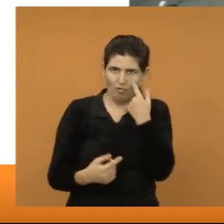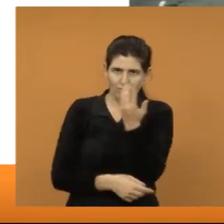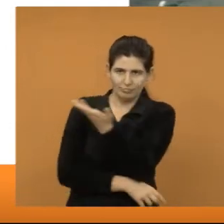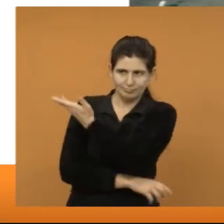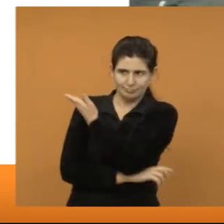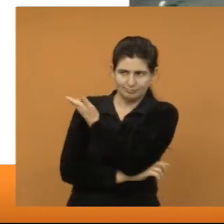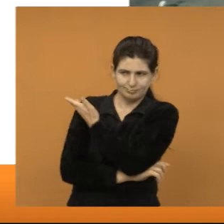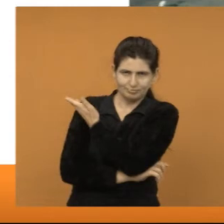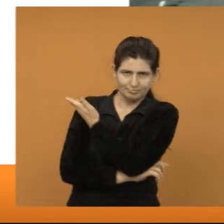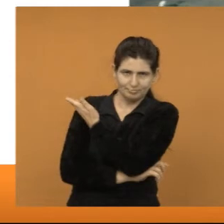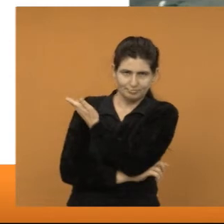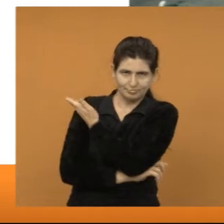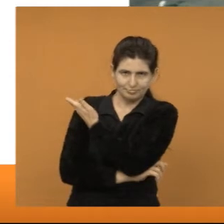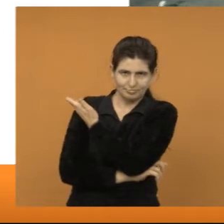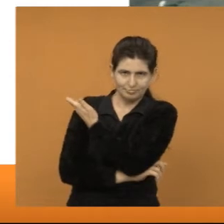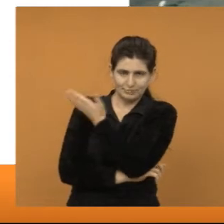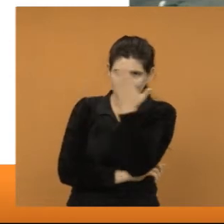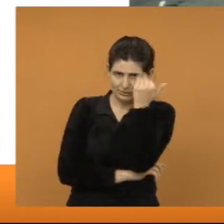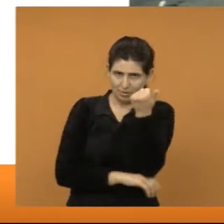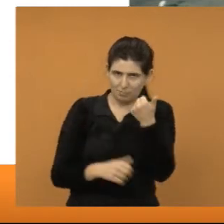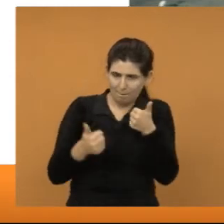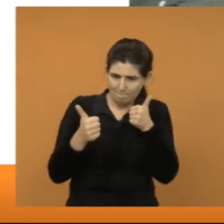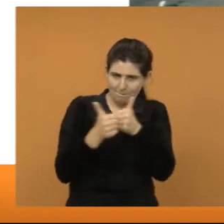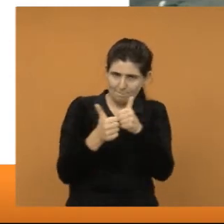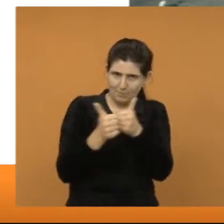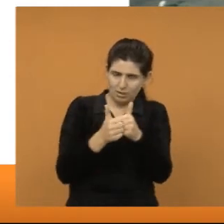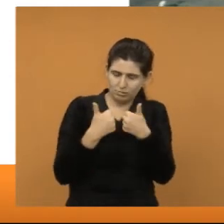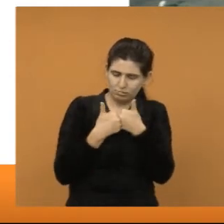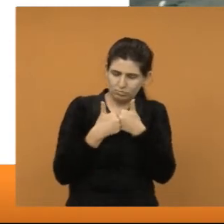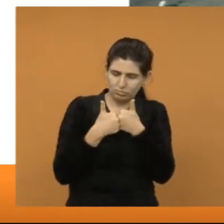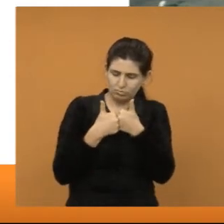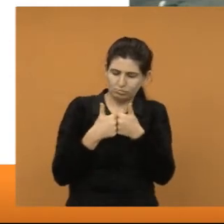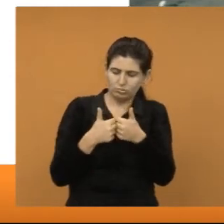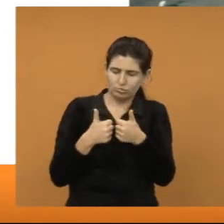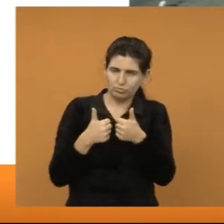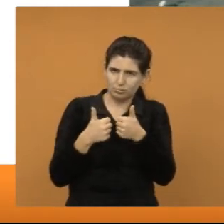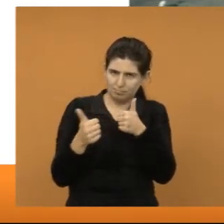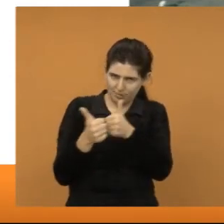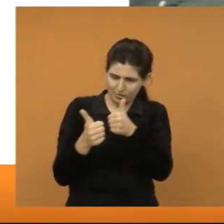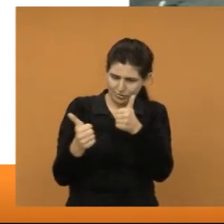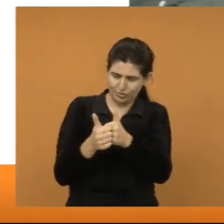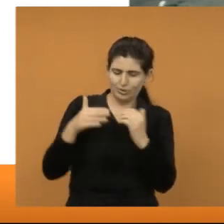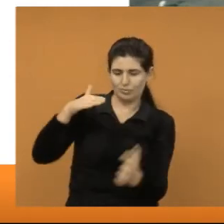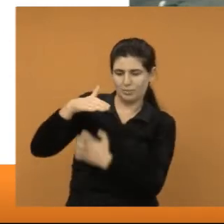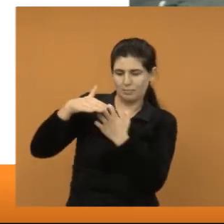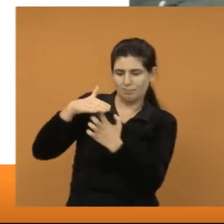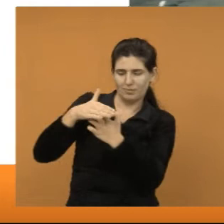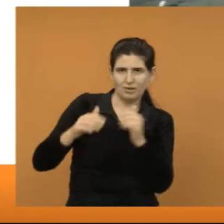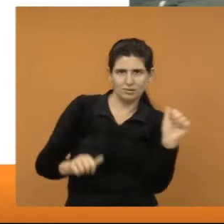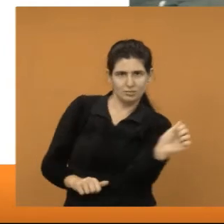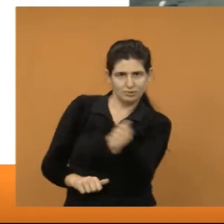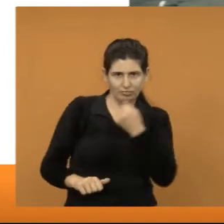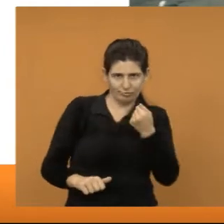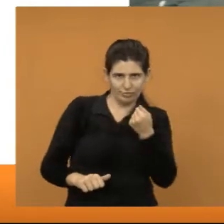ponto de ônibus que está lá na Heineken. Não é um modelo novo de ponto de ônibus, mas é um ponto de ônibus que foi